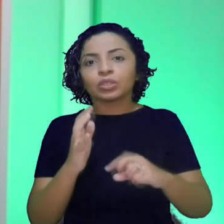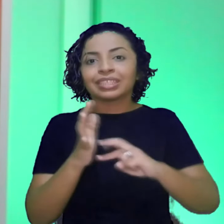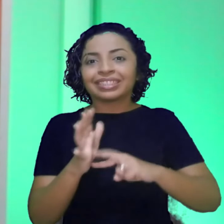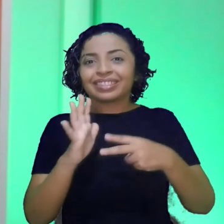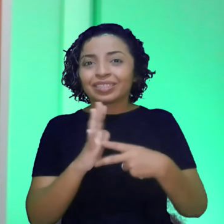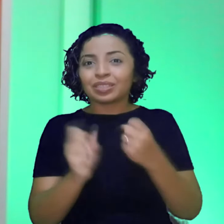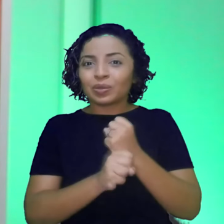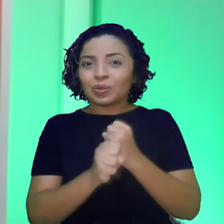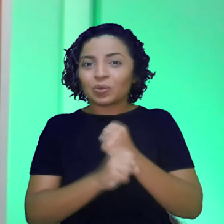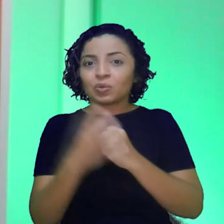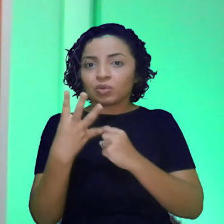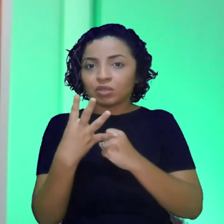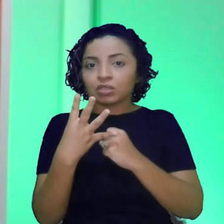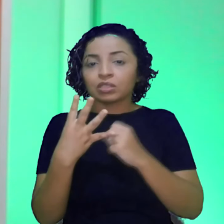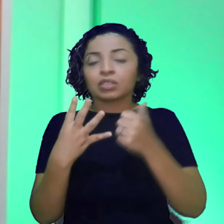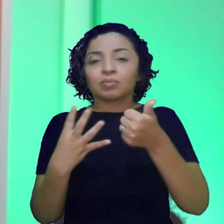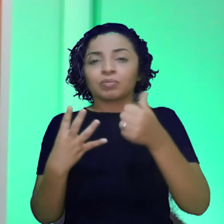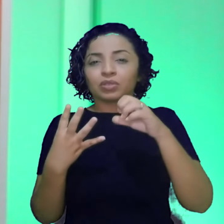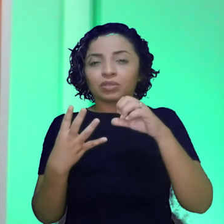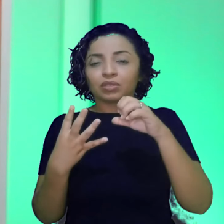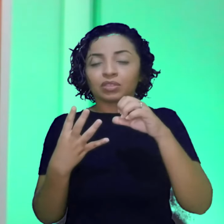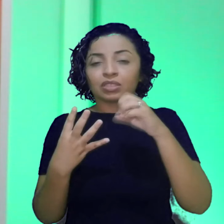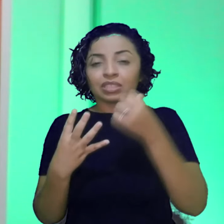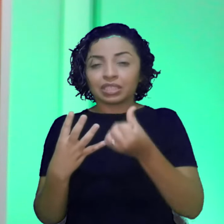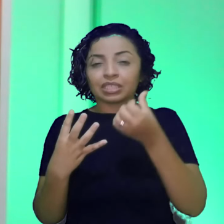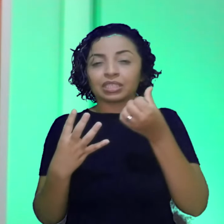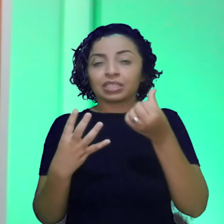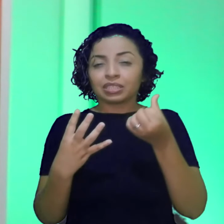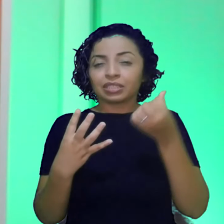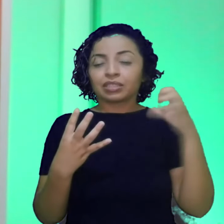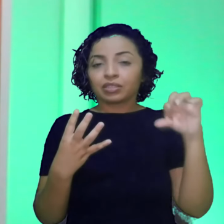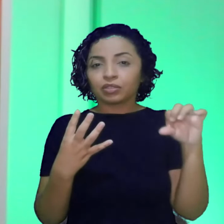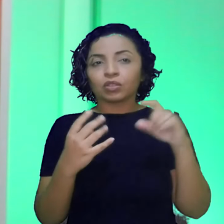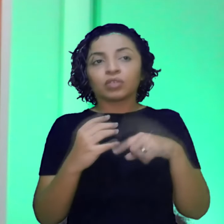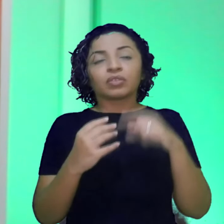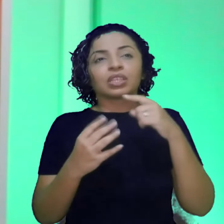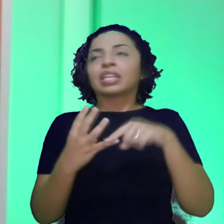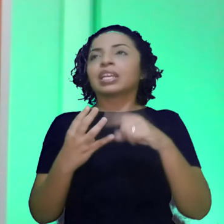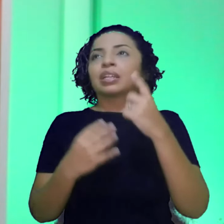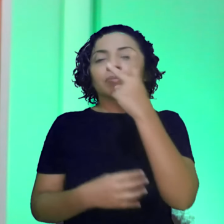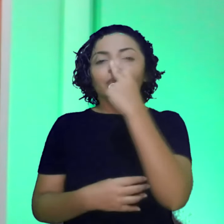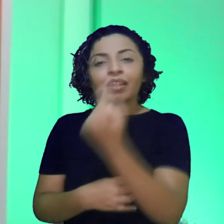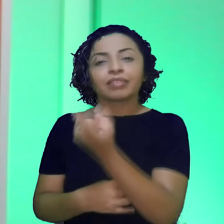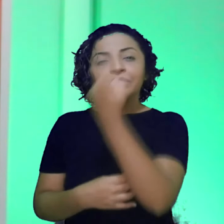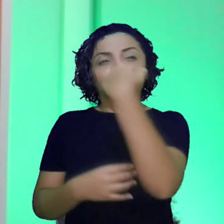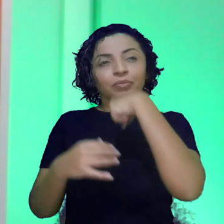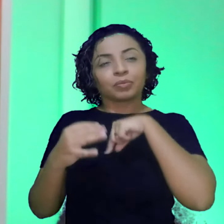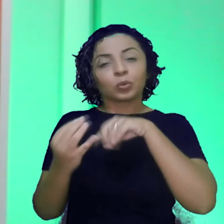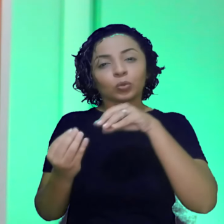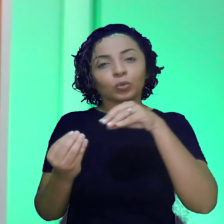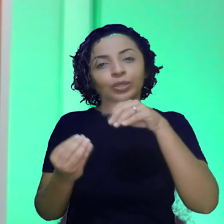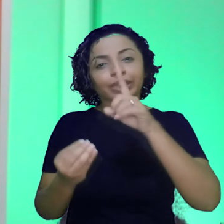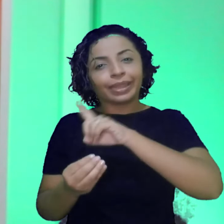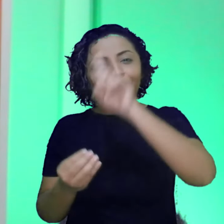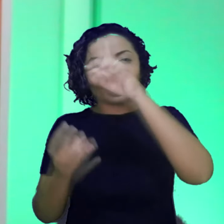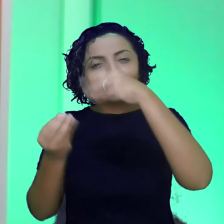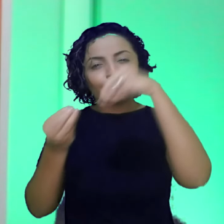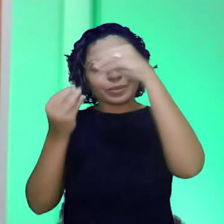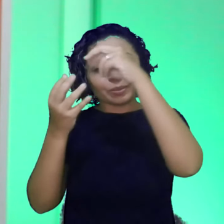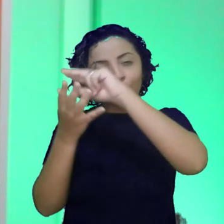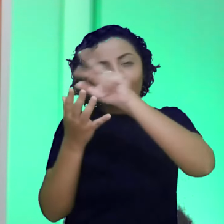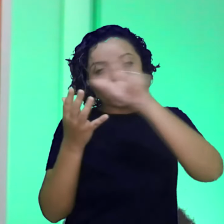anos, se inicia em 1689, quando Basho, não resistindo ao chamado dos deuses da estrada, é impelindo as remotas províncias do norte, passando